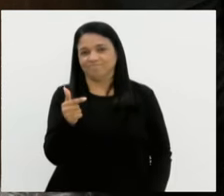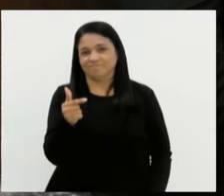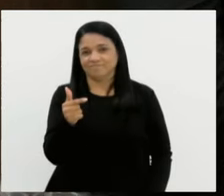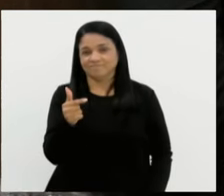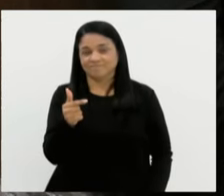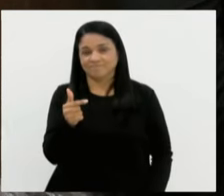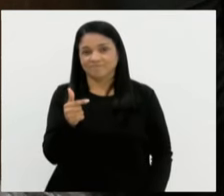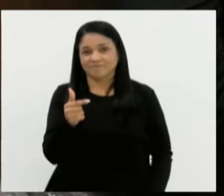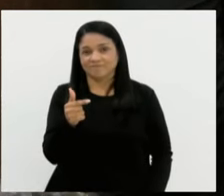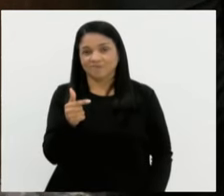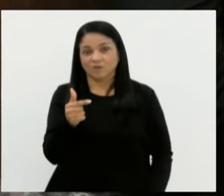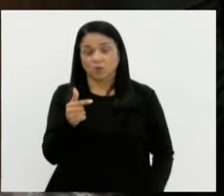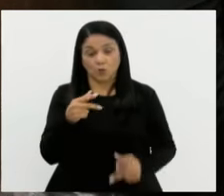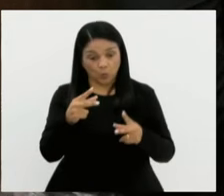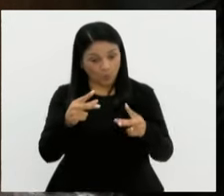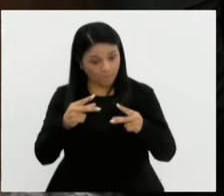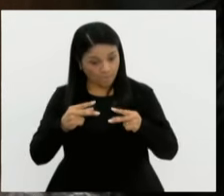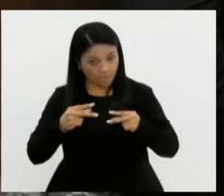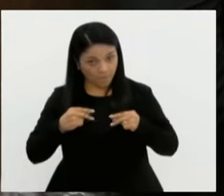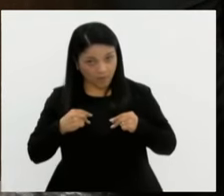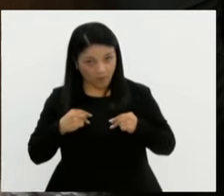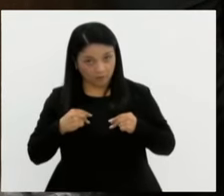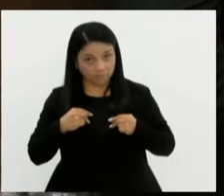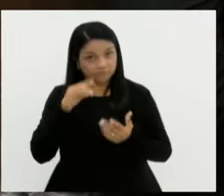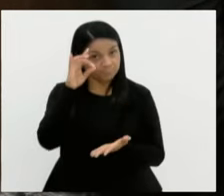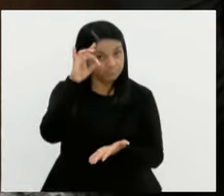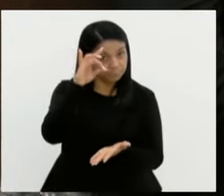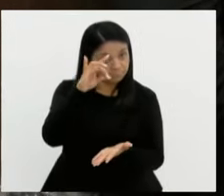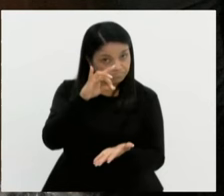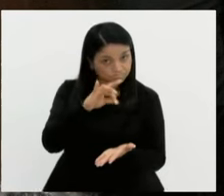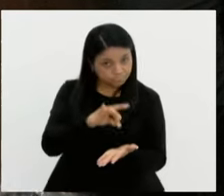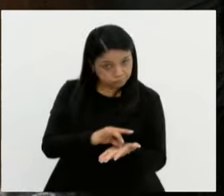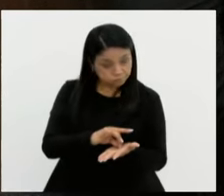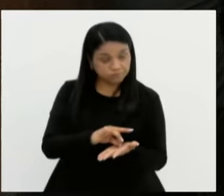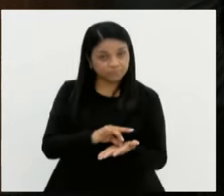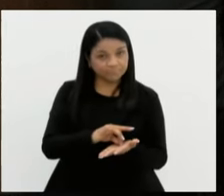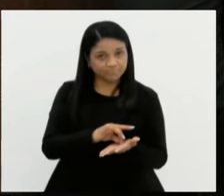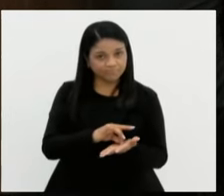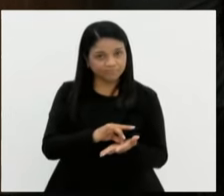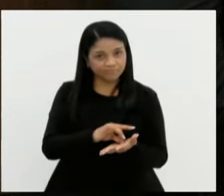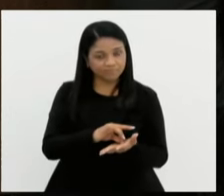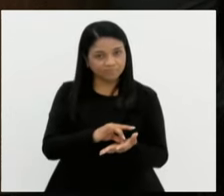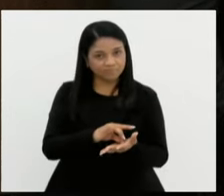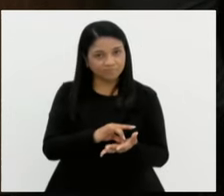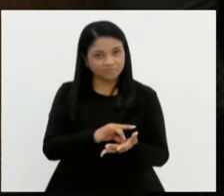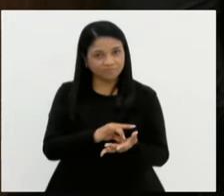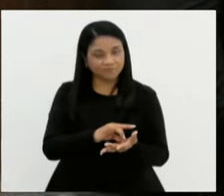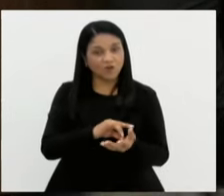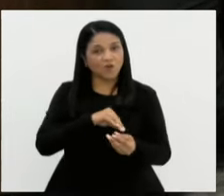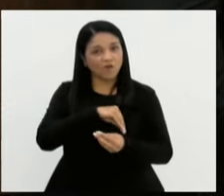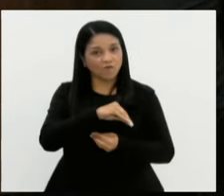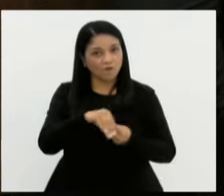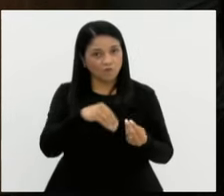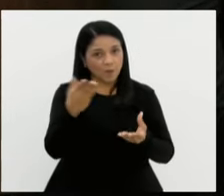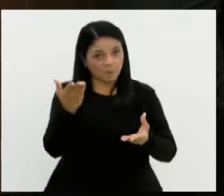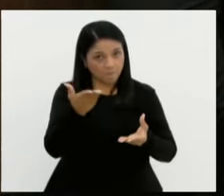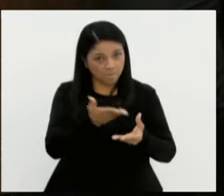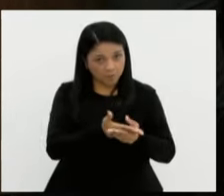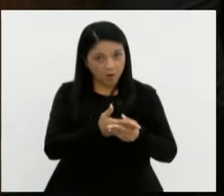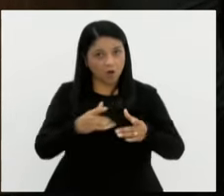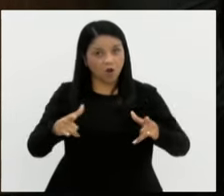E caso esse mérito confirmasse os indícios e possíveis